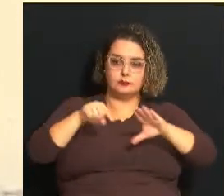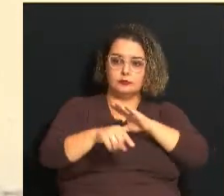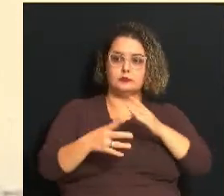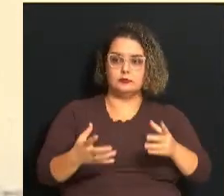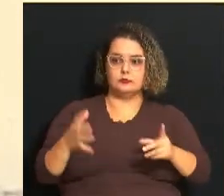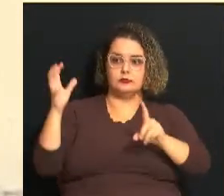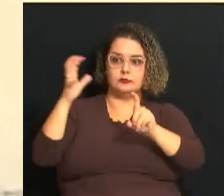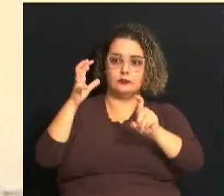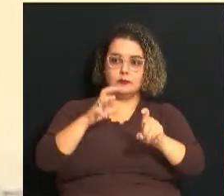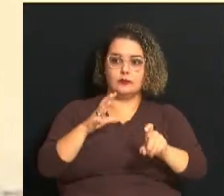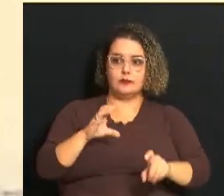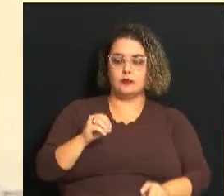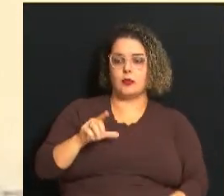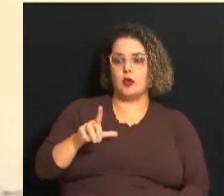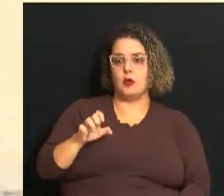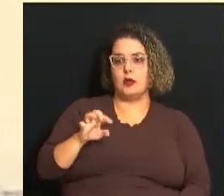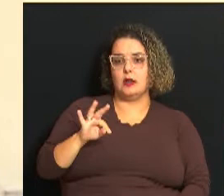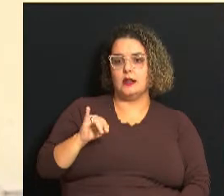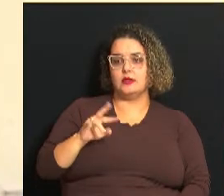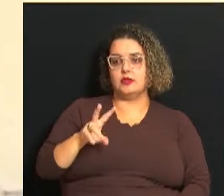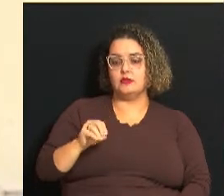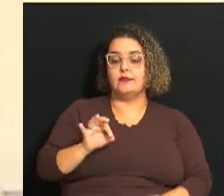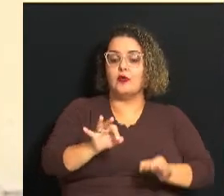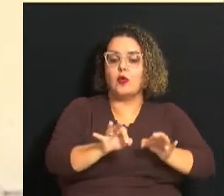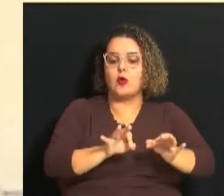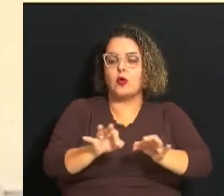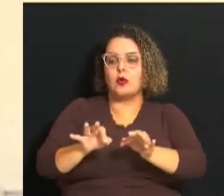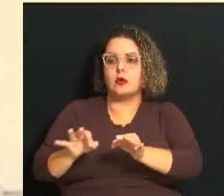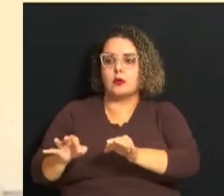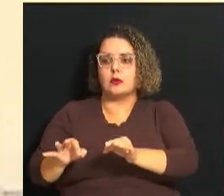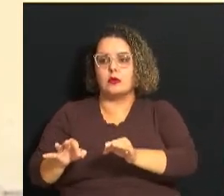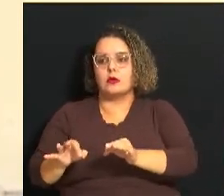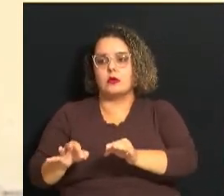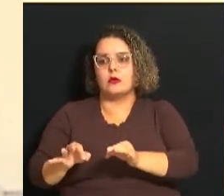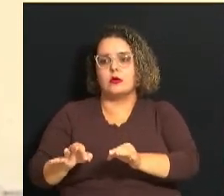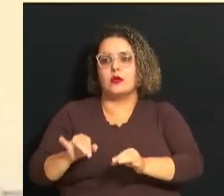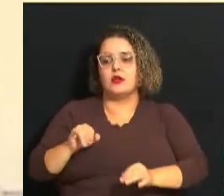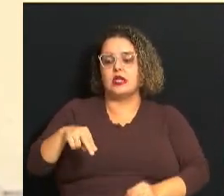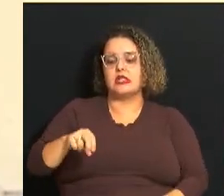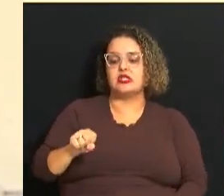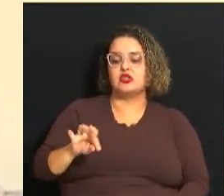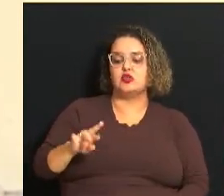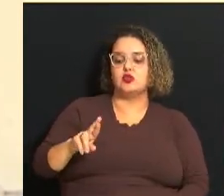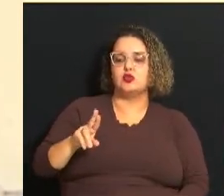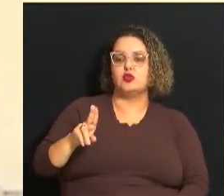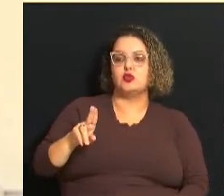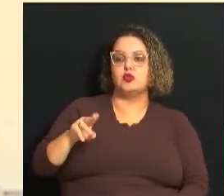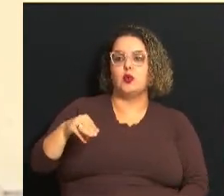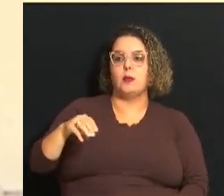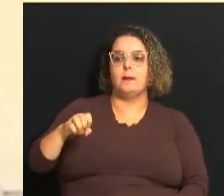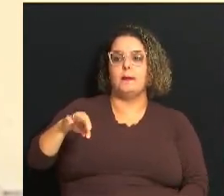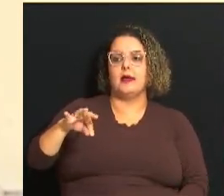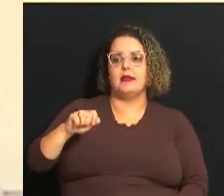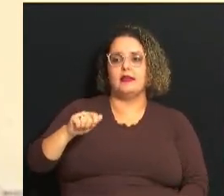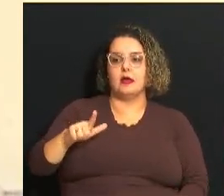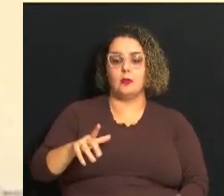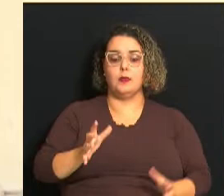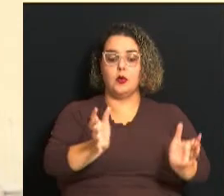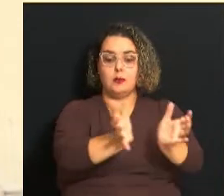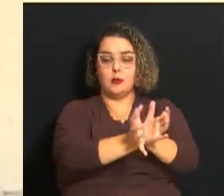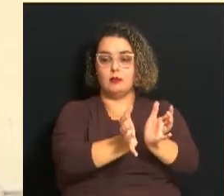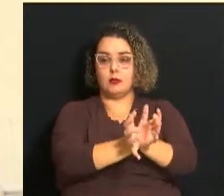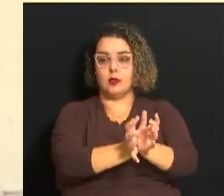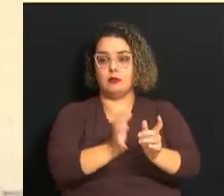assédio coletivo organizacional e instrumental o coletivo é quando a prática abusiva é